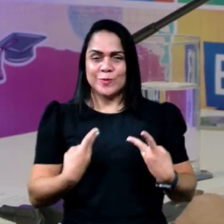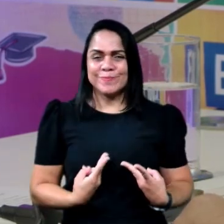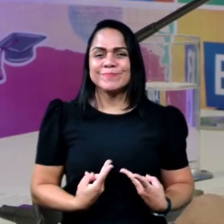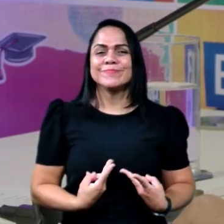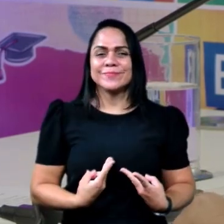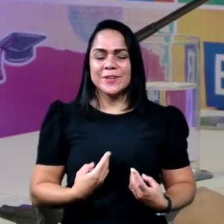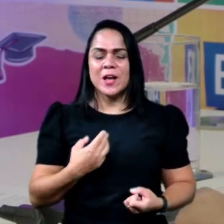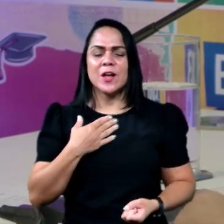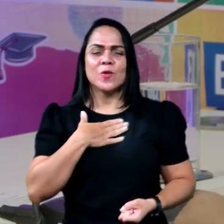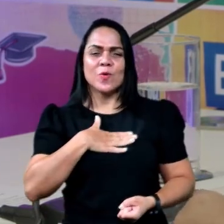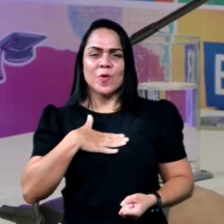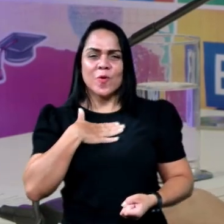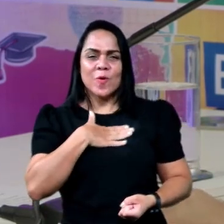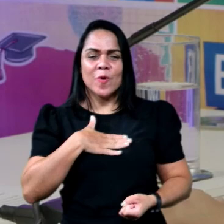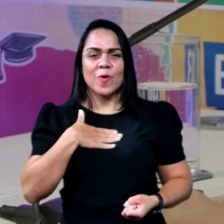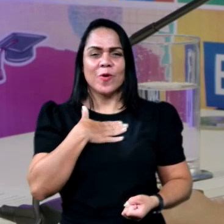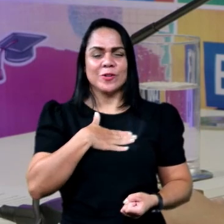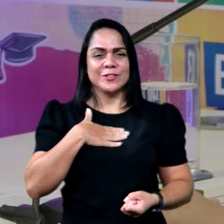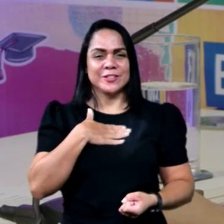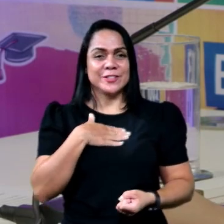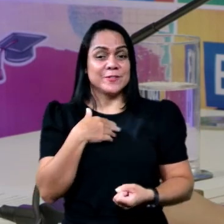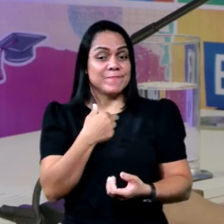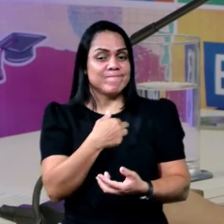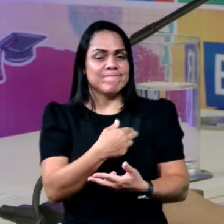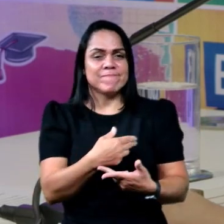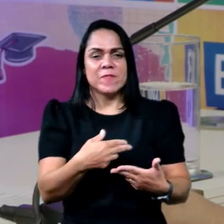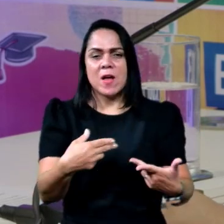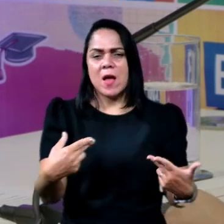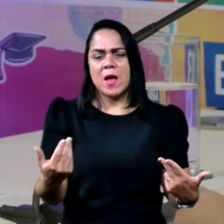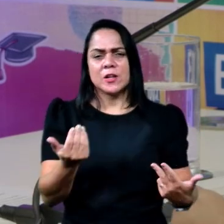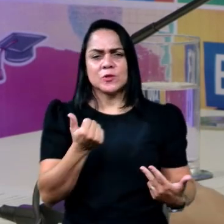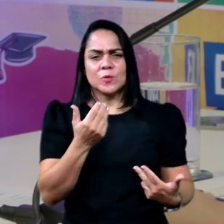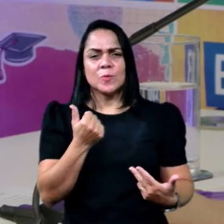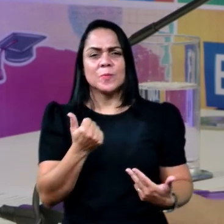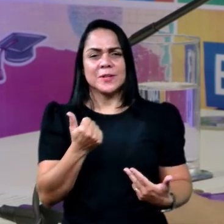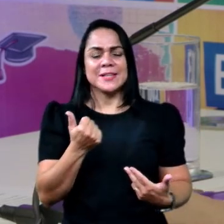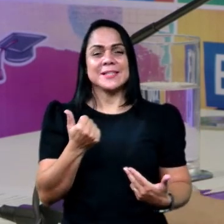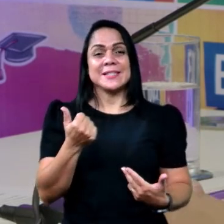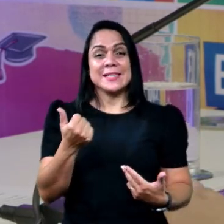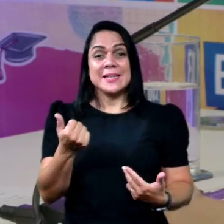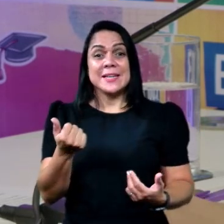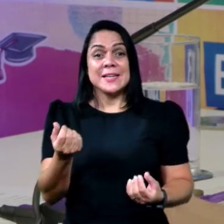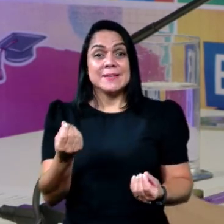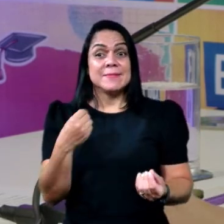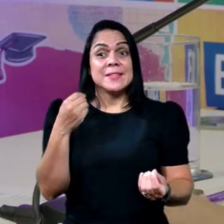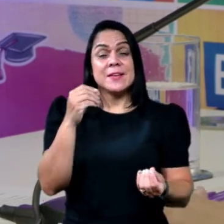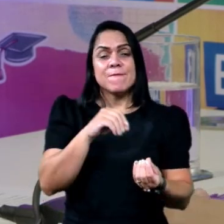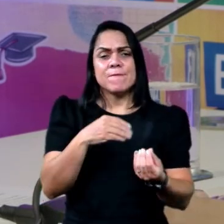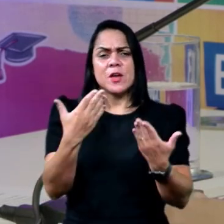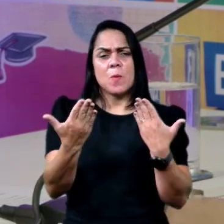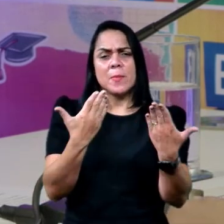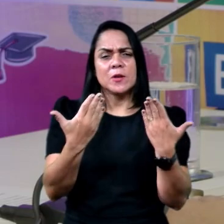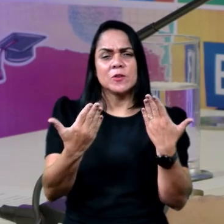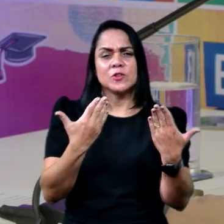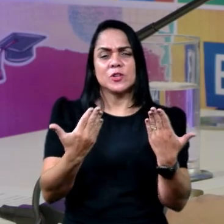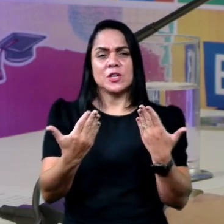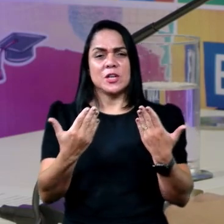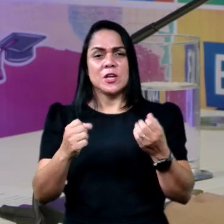sentidos, aguçar os sentidos. Isso tem uma relação muito forte com a psicologia e também com o desenvolvimento